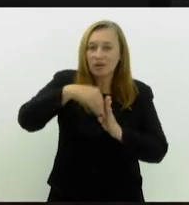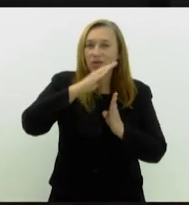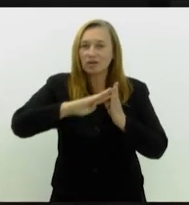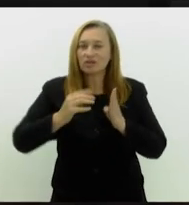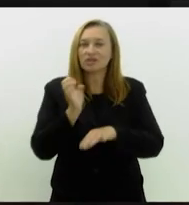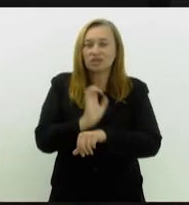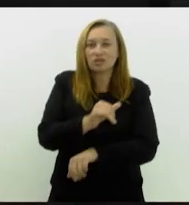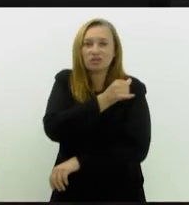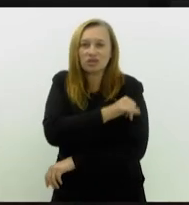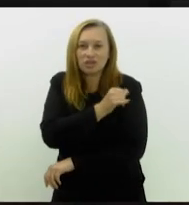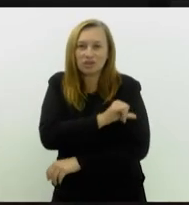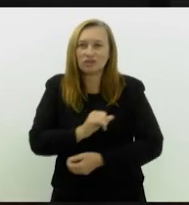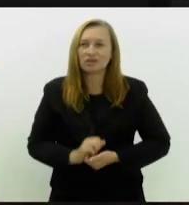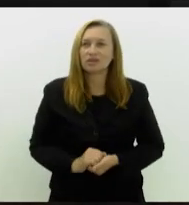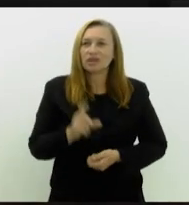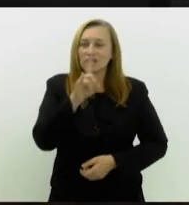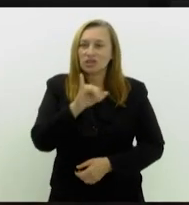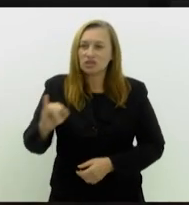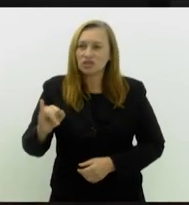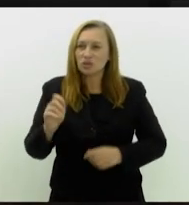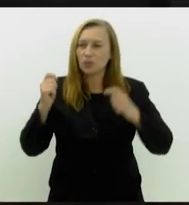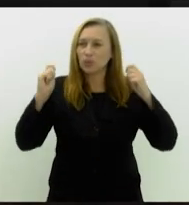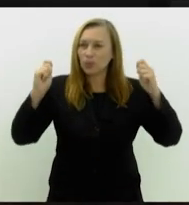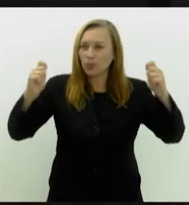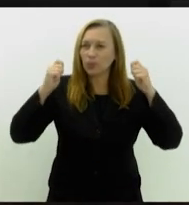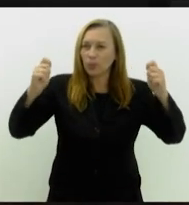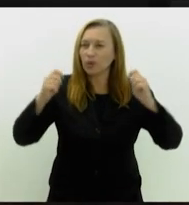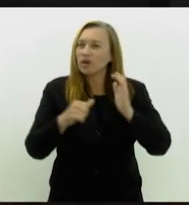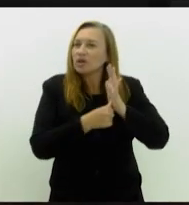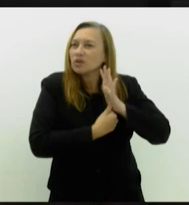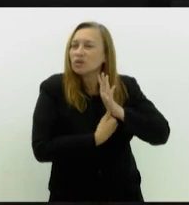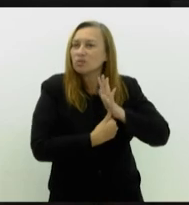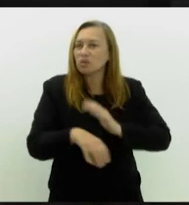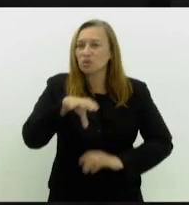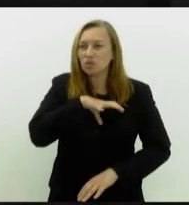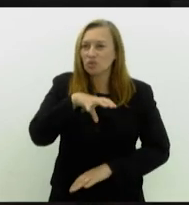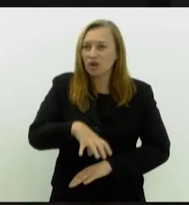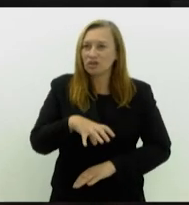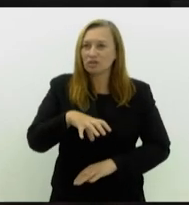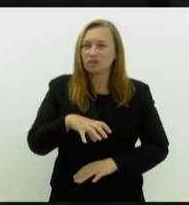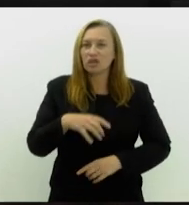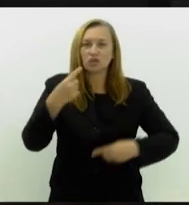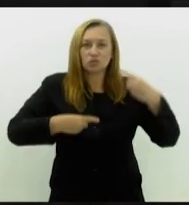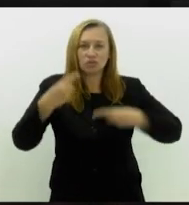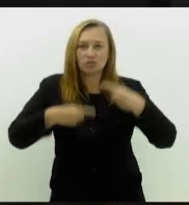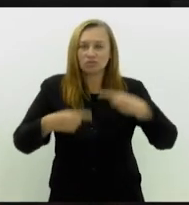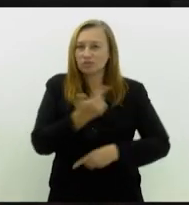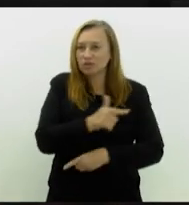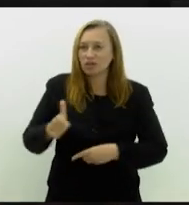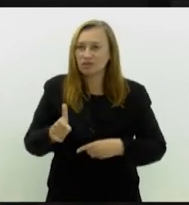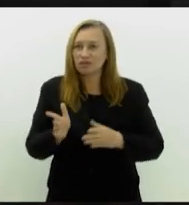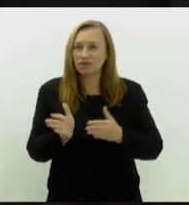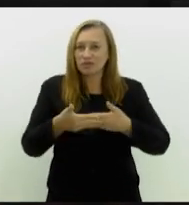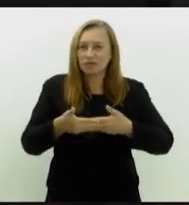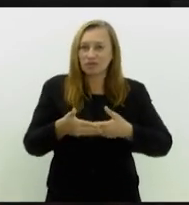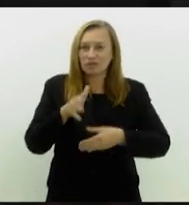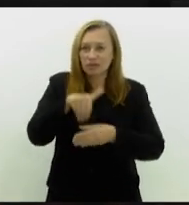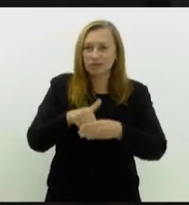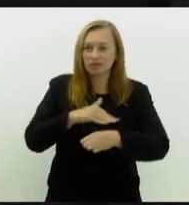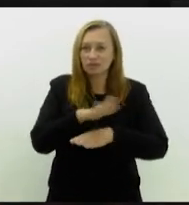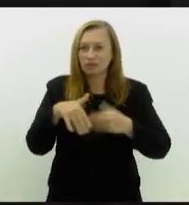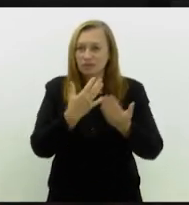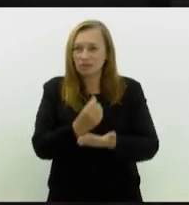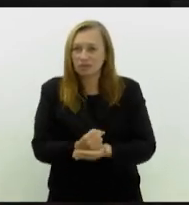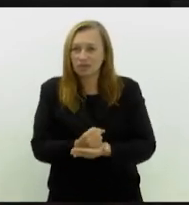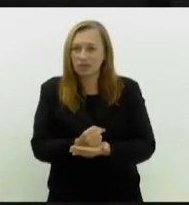calendário Oficial do Estado do Rio de Janeiro o dia do torcedor do Clube de Regata Vasco da Gama em discussão não havendo Quem Queira discutir encerrada a discussão em